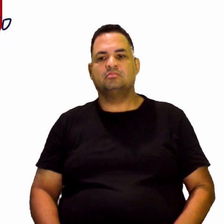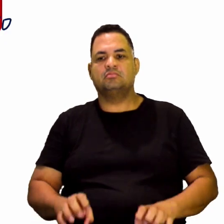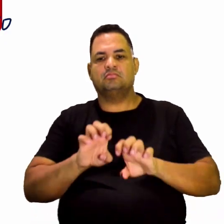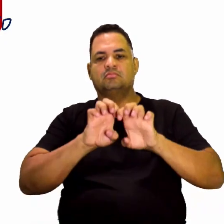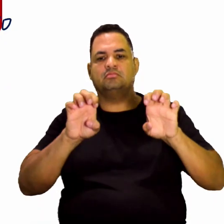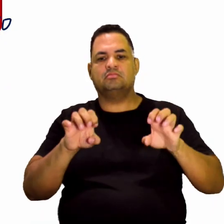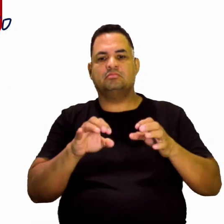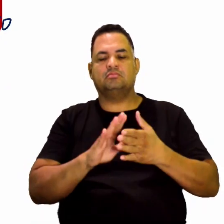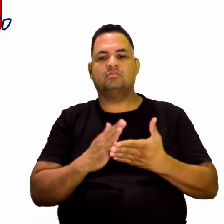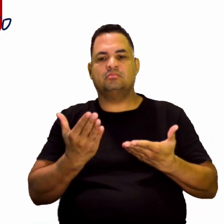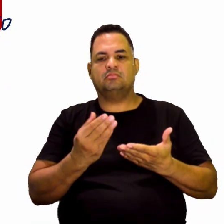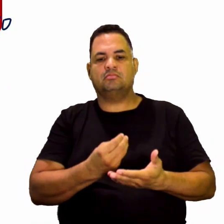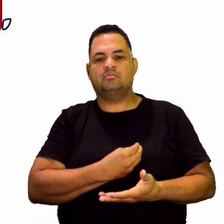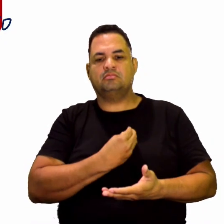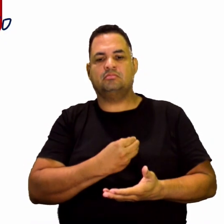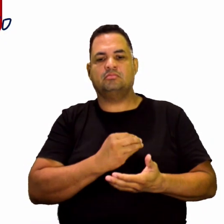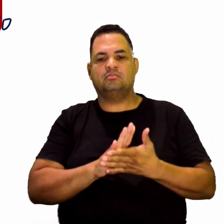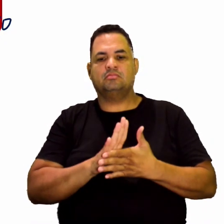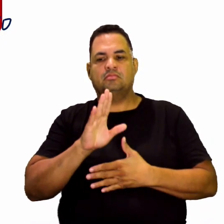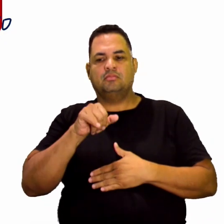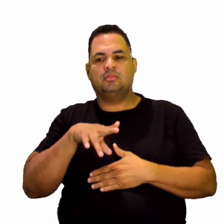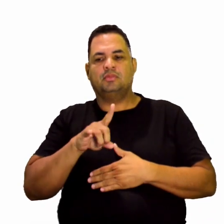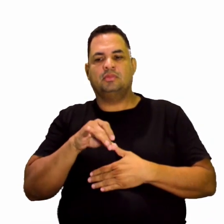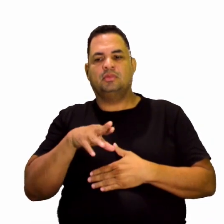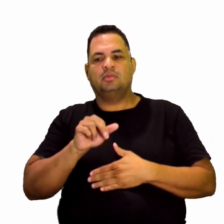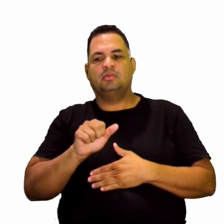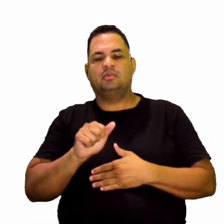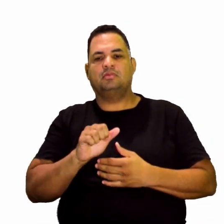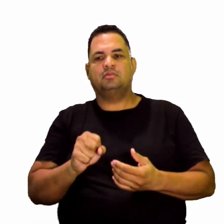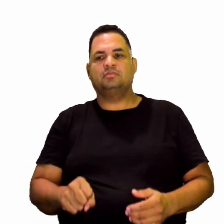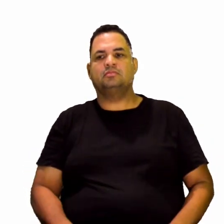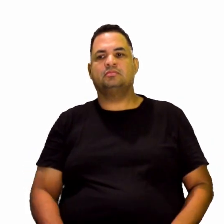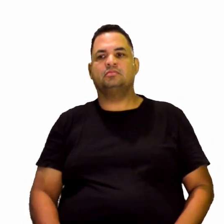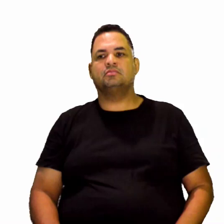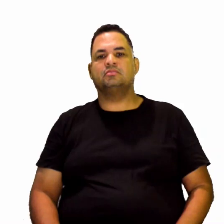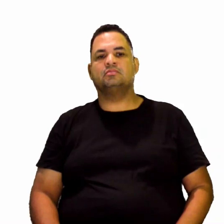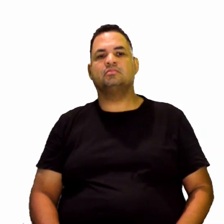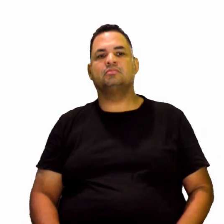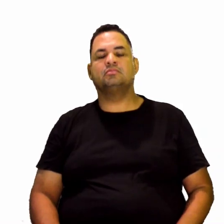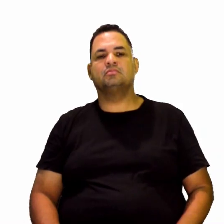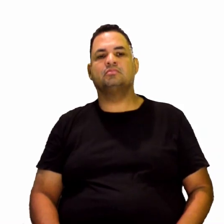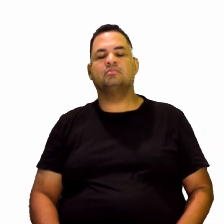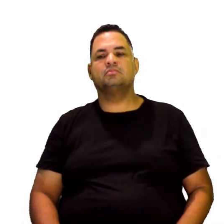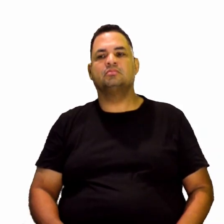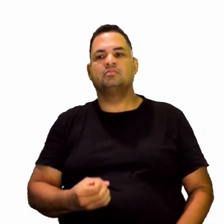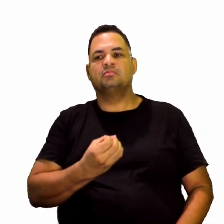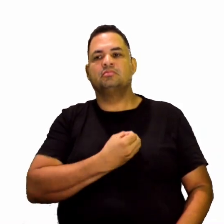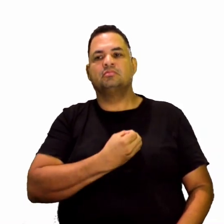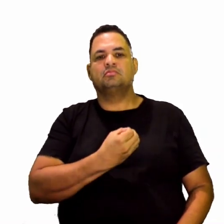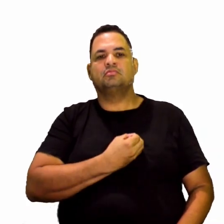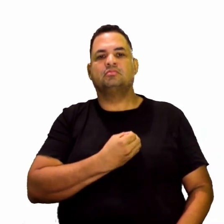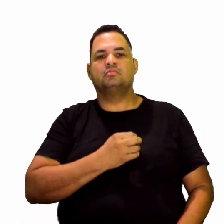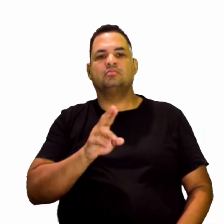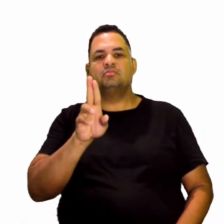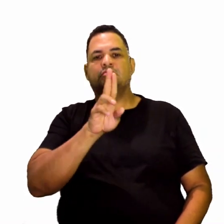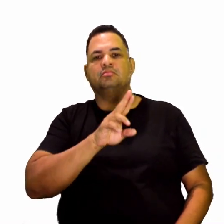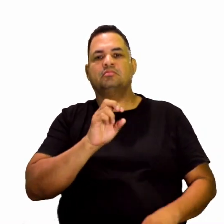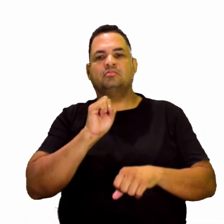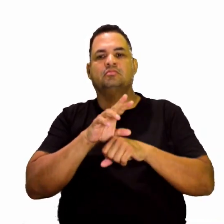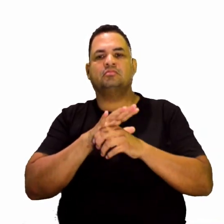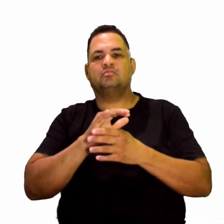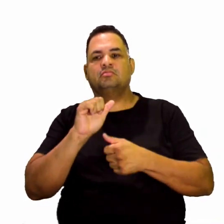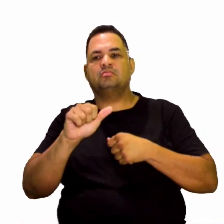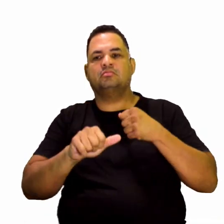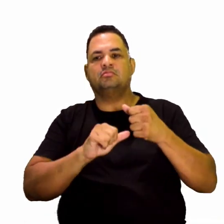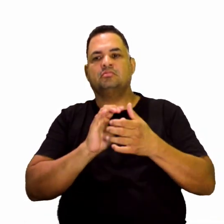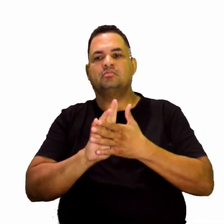estrutura presente nas moneras, né, no reino das bactérias. Vamos lá, então. O uso de vírus para